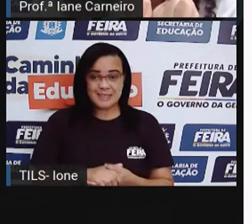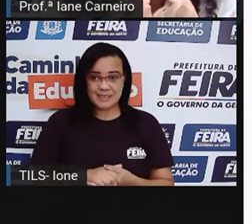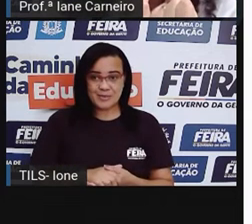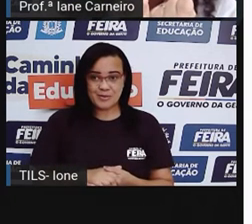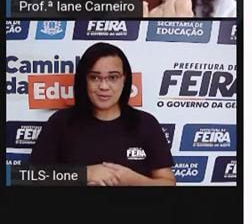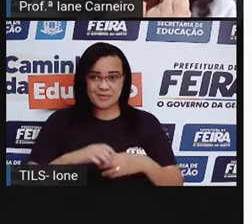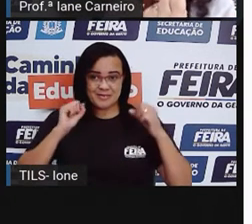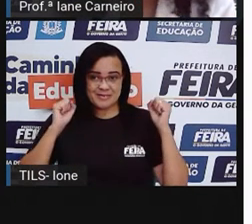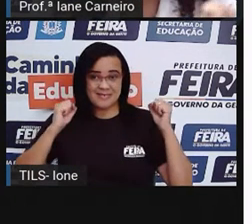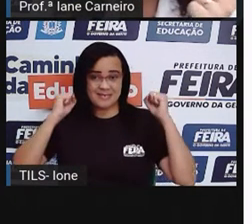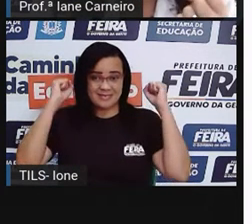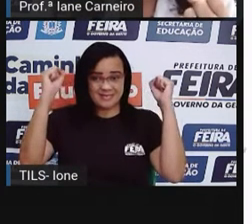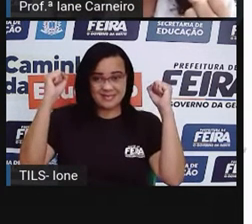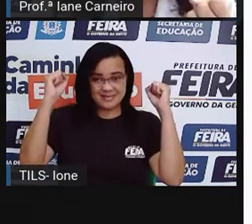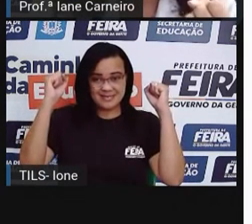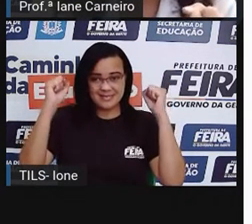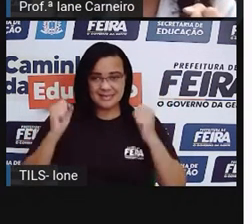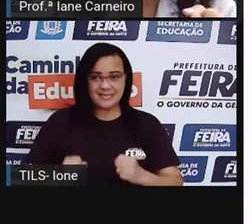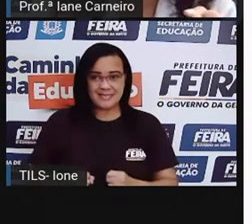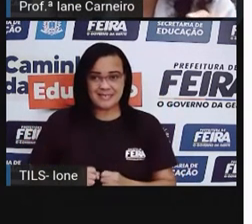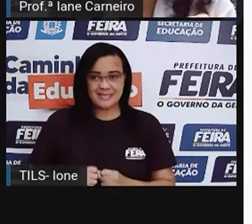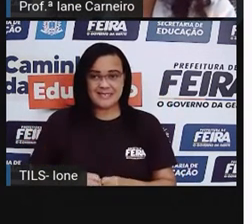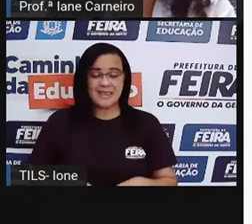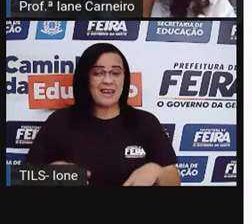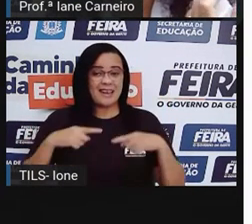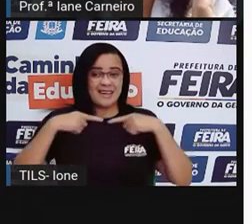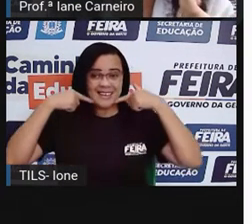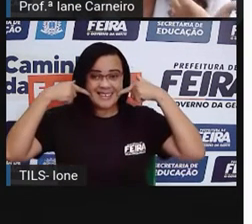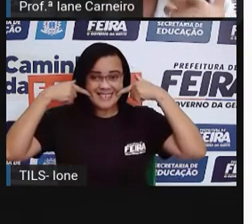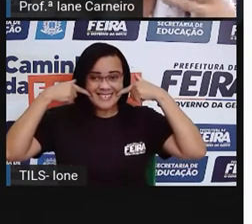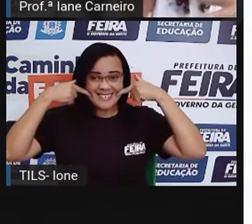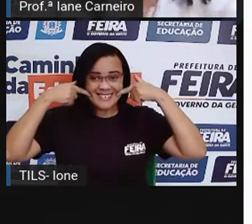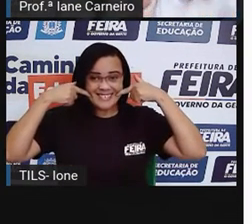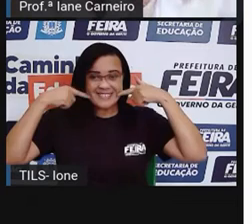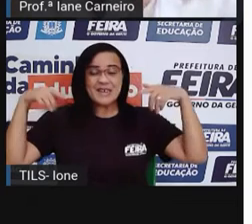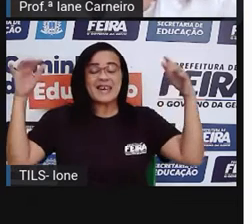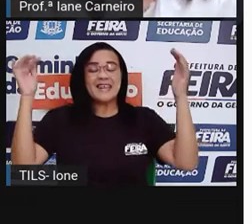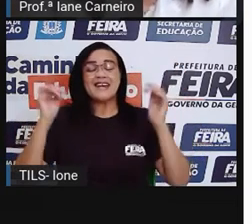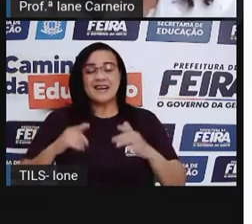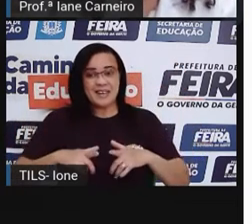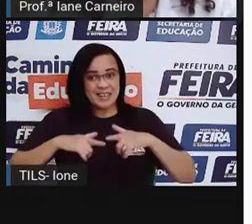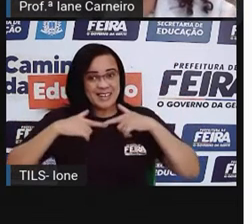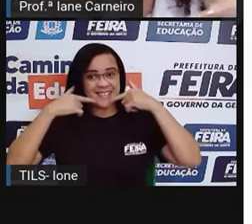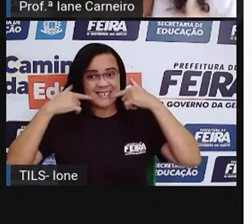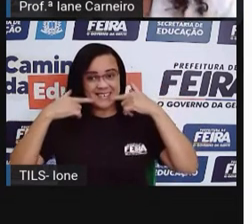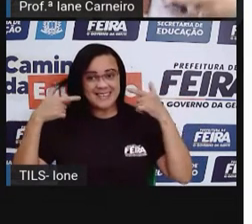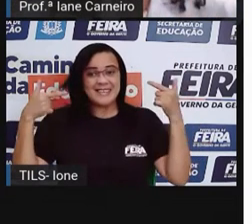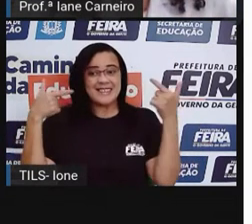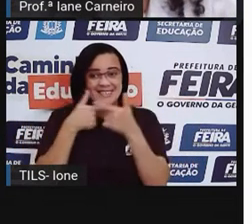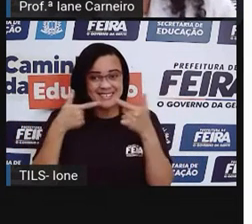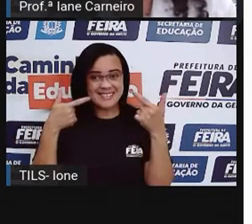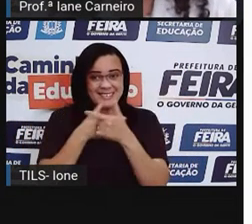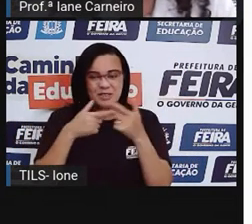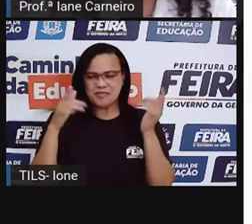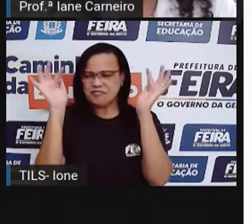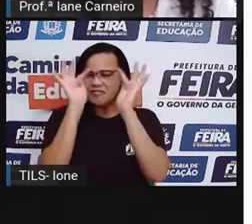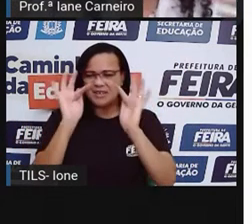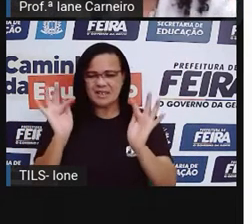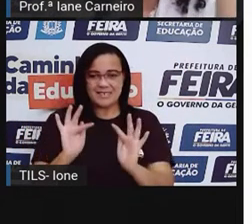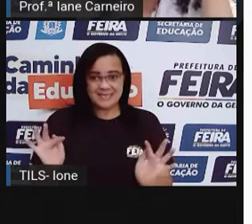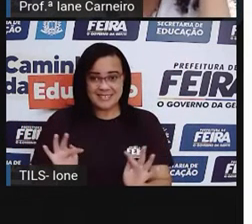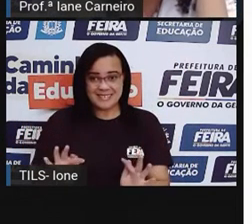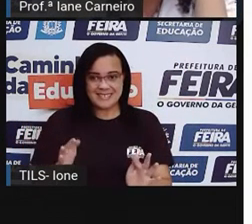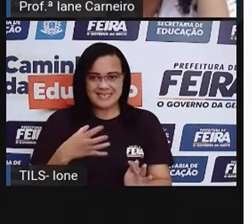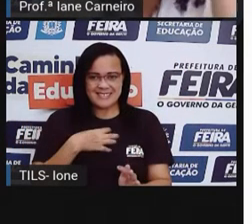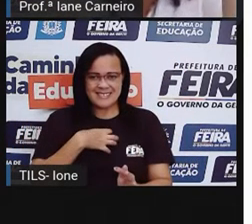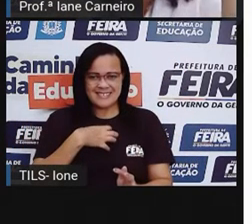por que ela não está com raiva? Porque ela está, ó, sorrindo, né? Ela está com um semblante de felicidade. Então